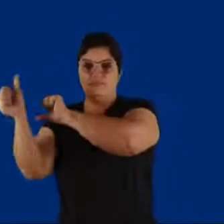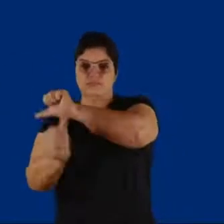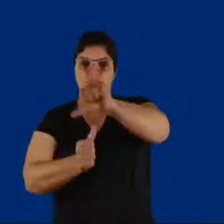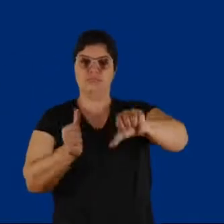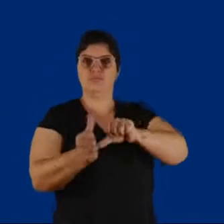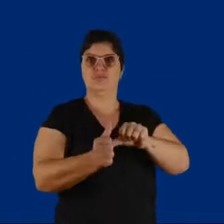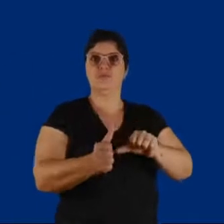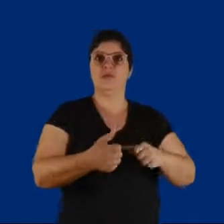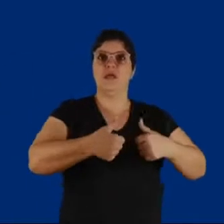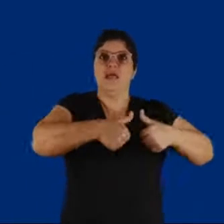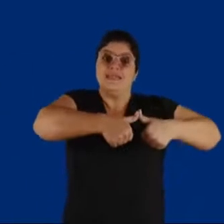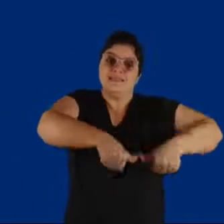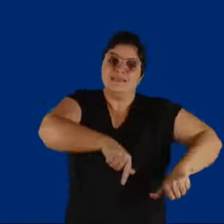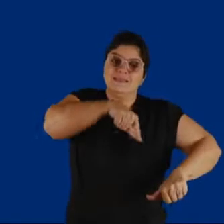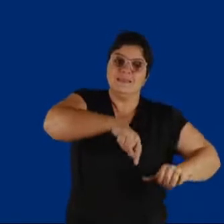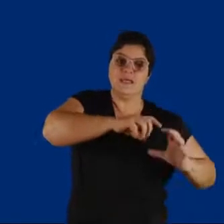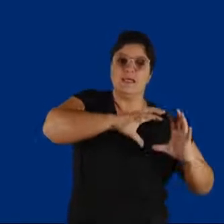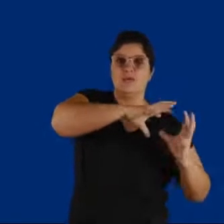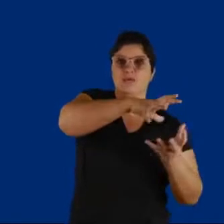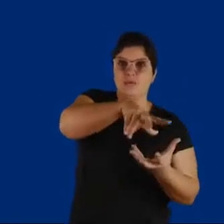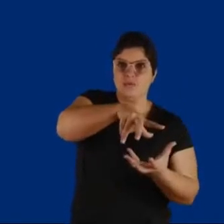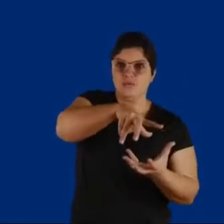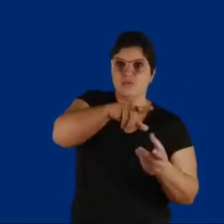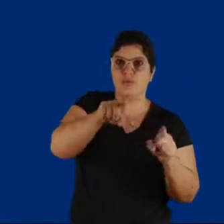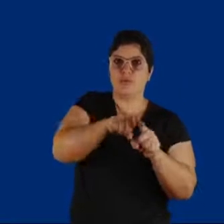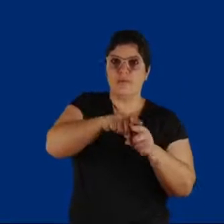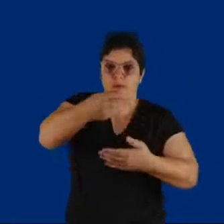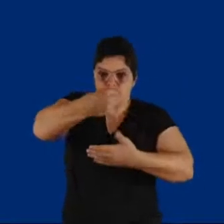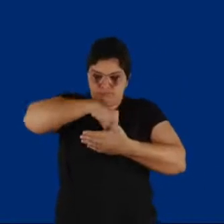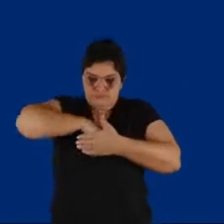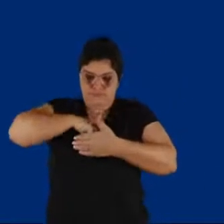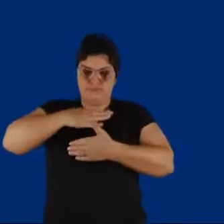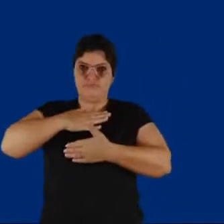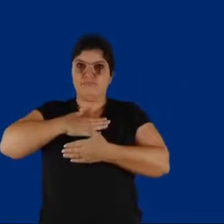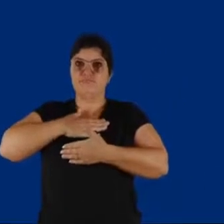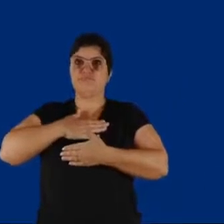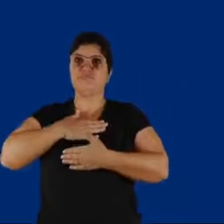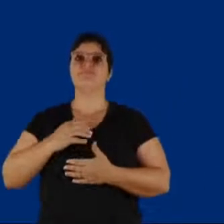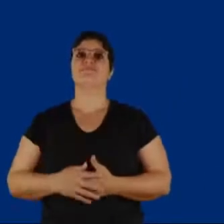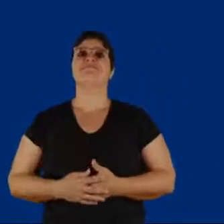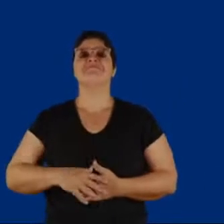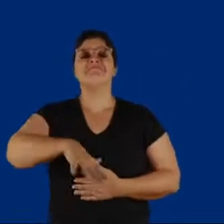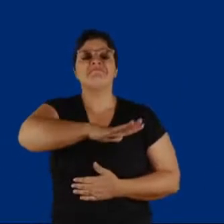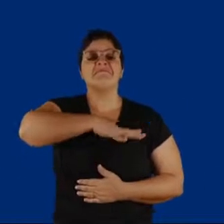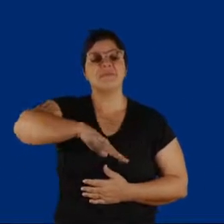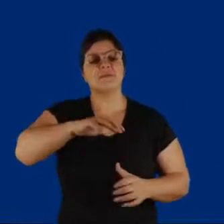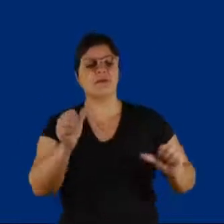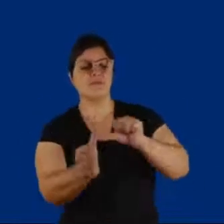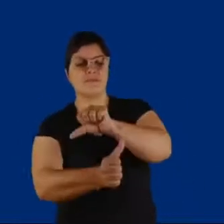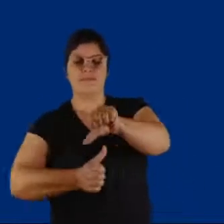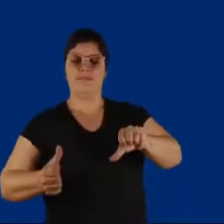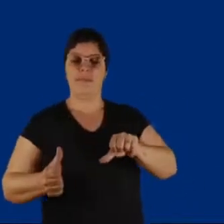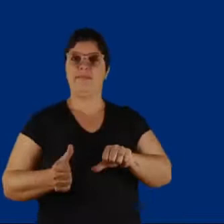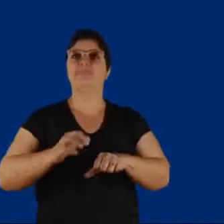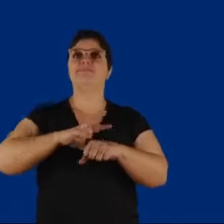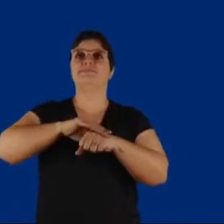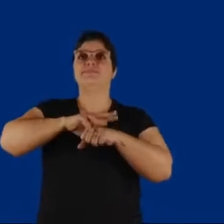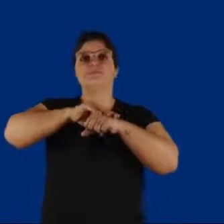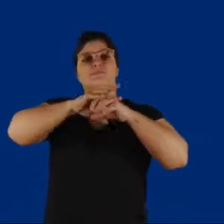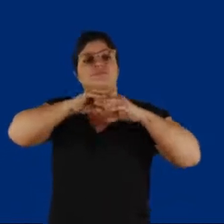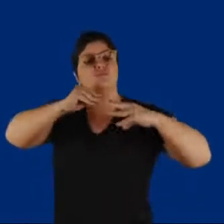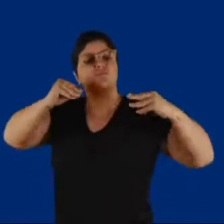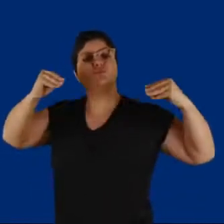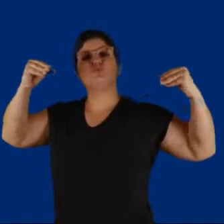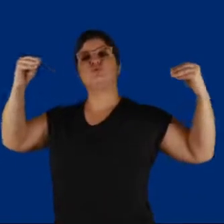mundo quanto dentro de si próprio. Esse espaço transitório é onde a cura e a arte se